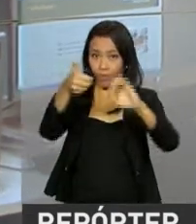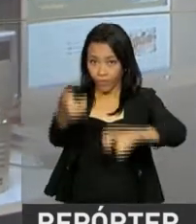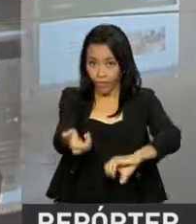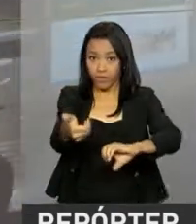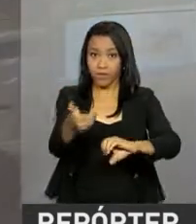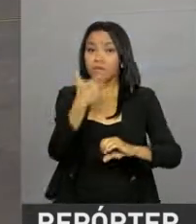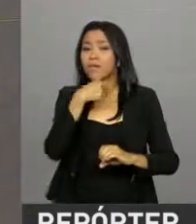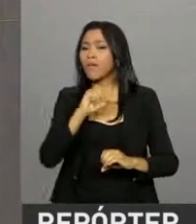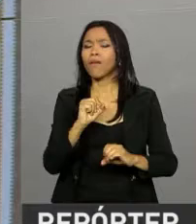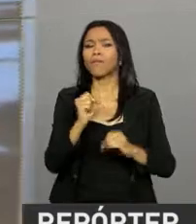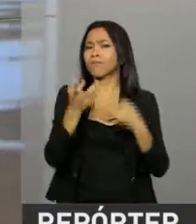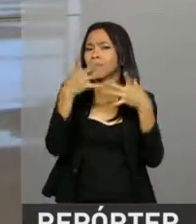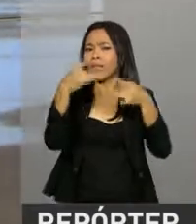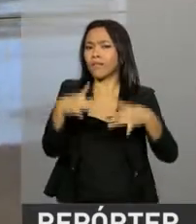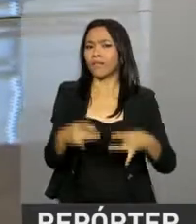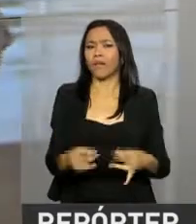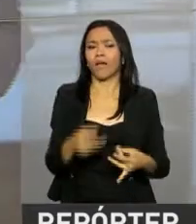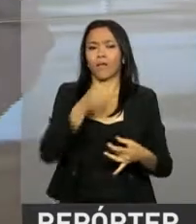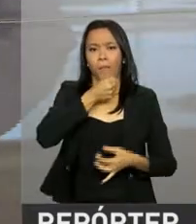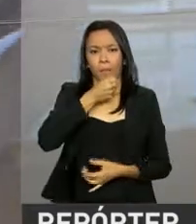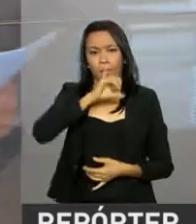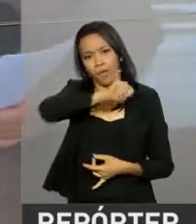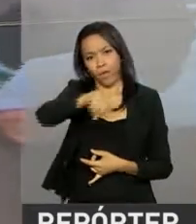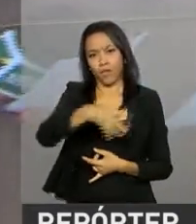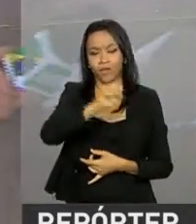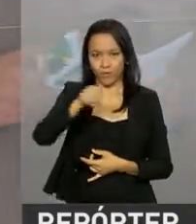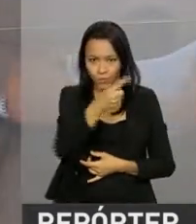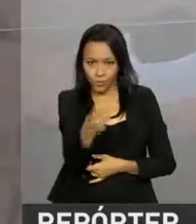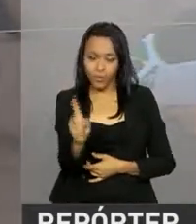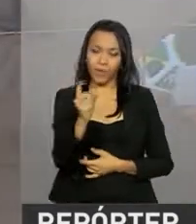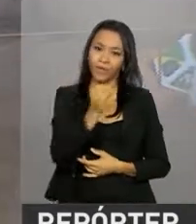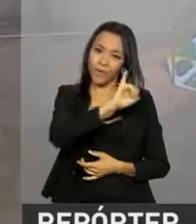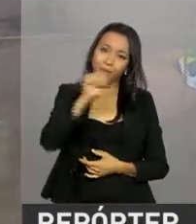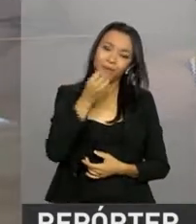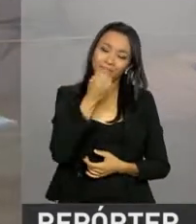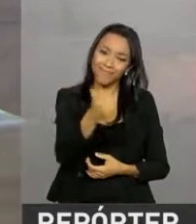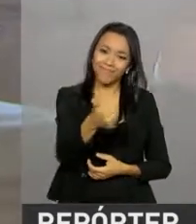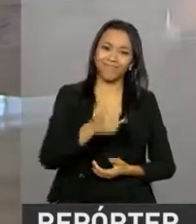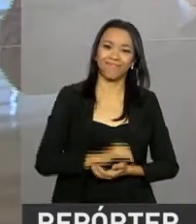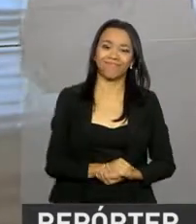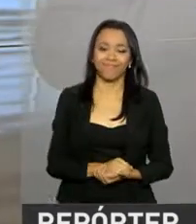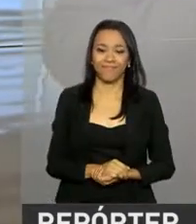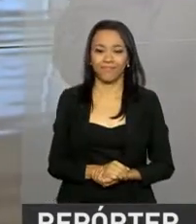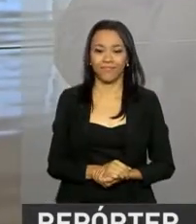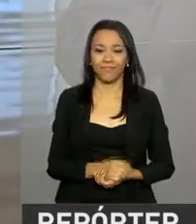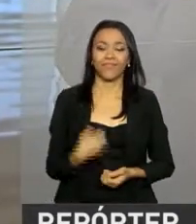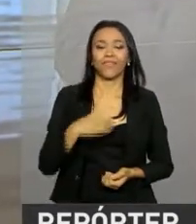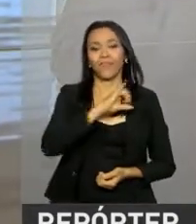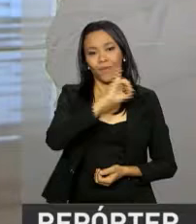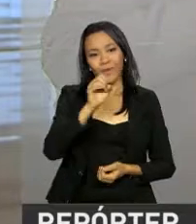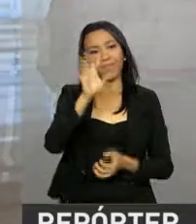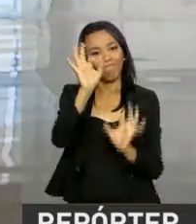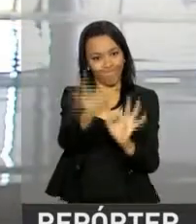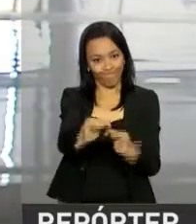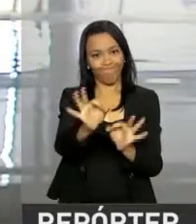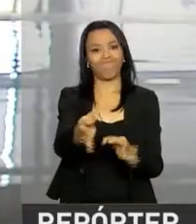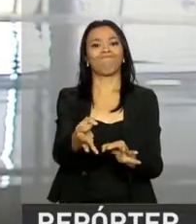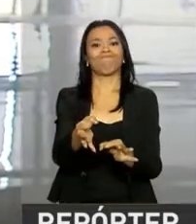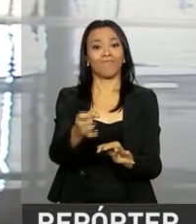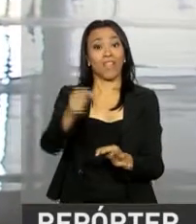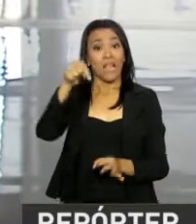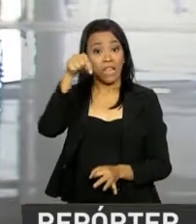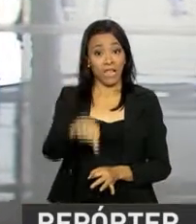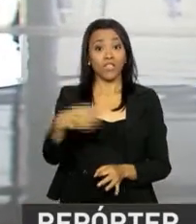quem traz os detalhes ao vivo pra gente é joão pedro neto o joão pedro renato exatamente é